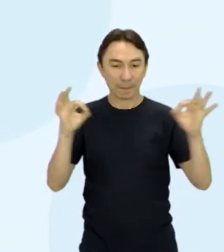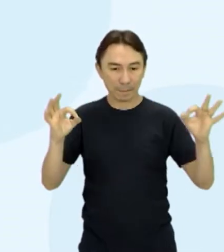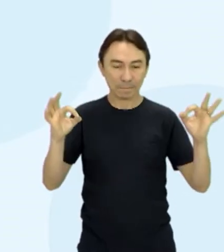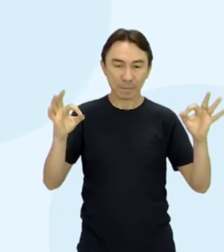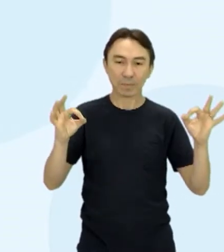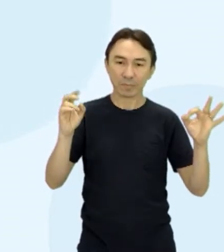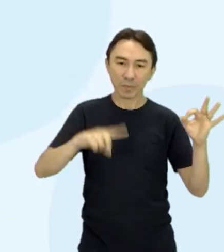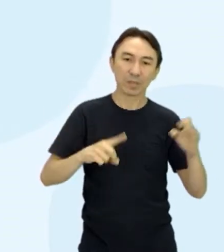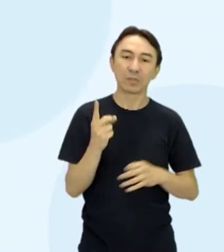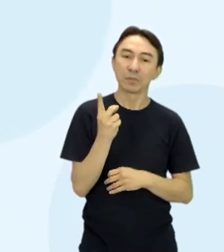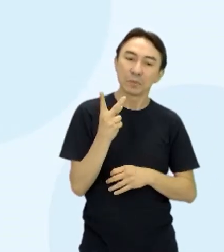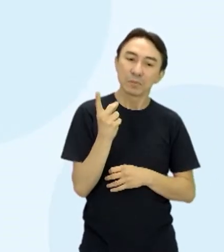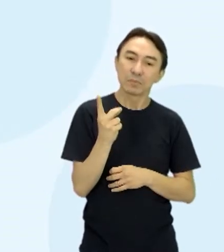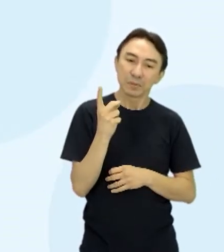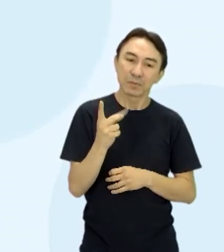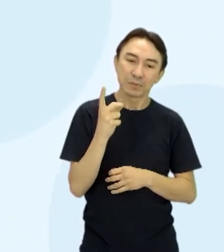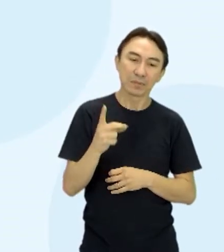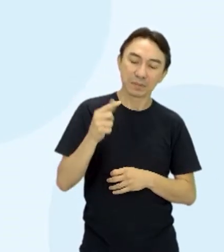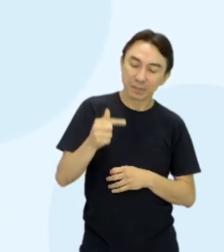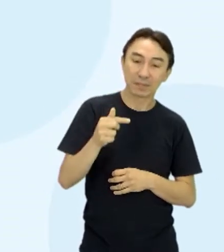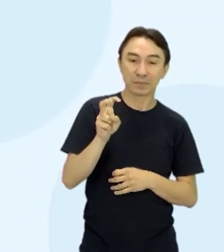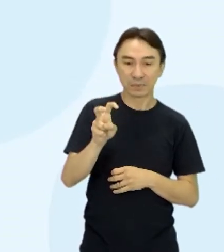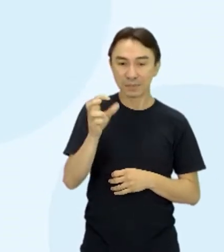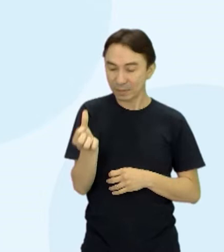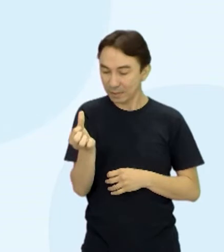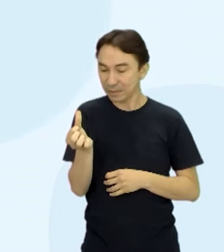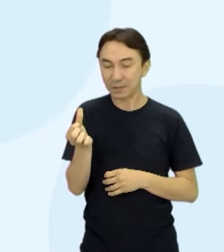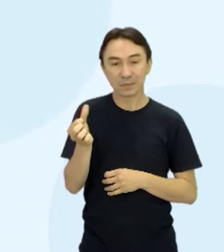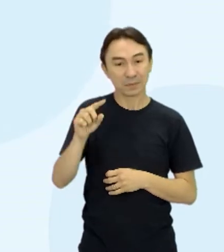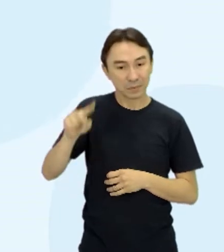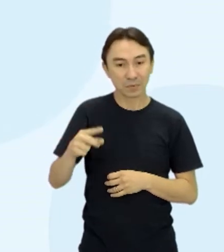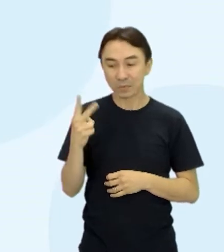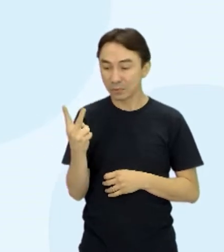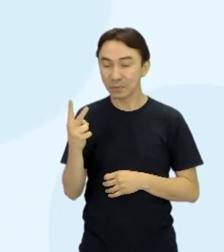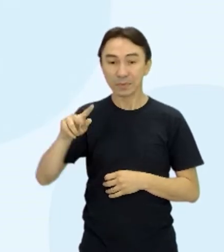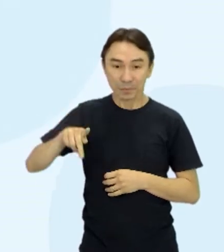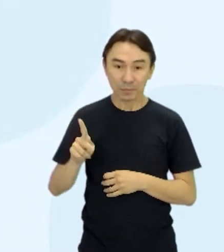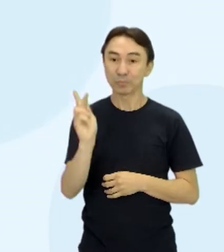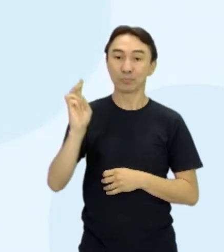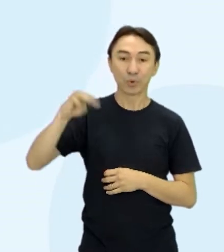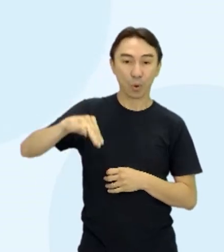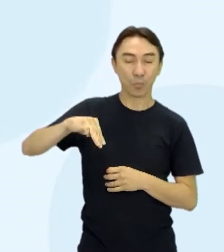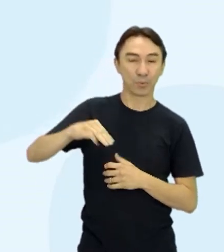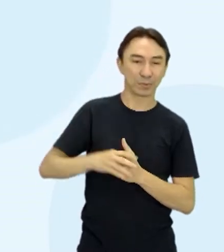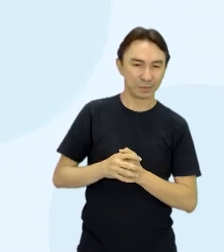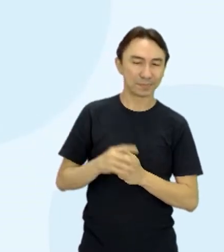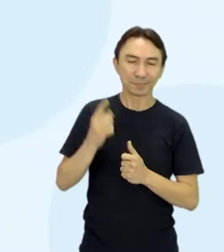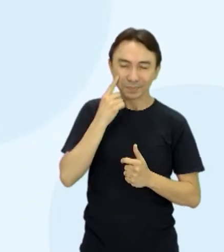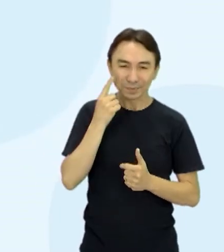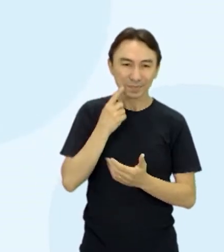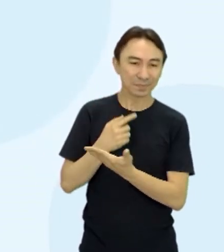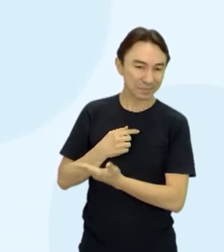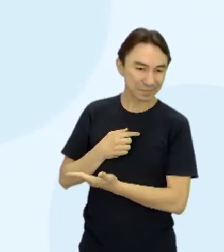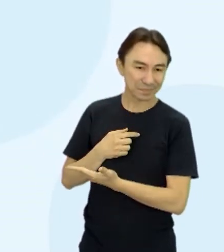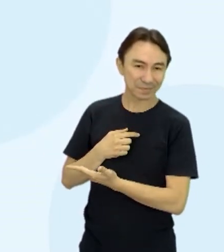12.756,2 quilômetros. E aí tem uma questão aqui muito séria, que é a seguinte. O que você está vendo aí na